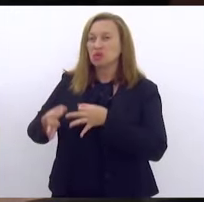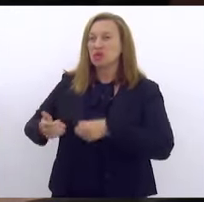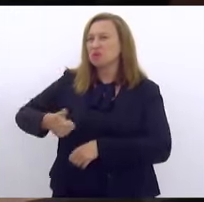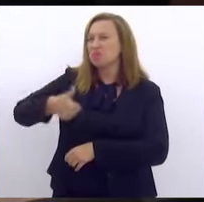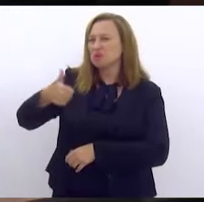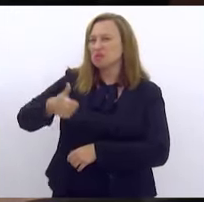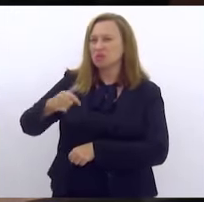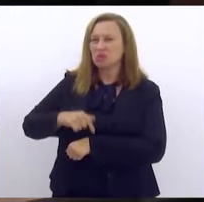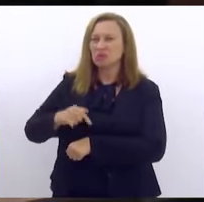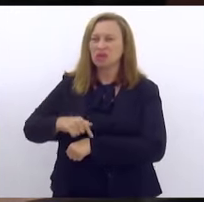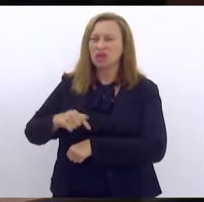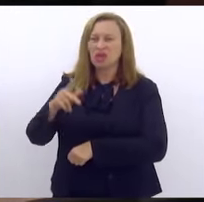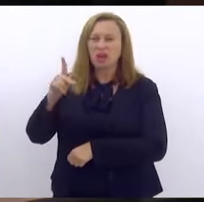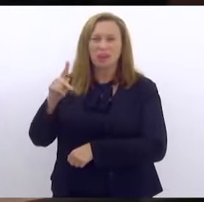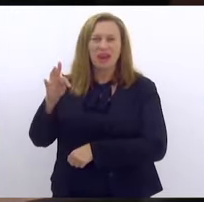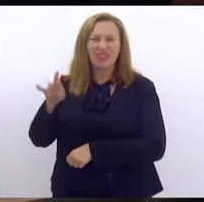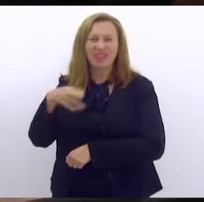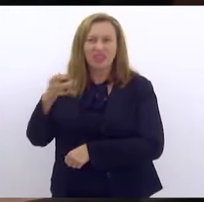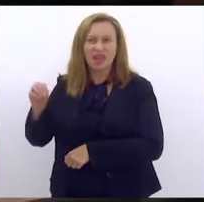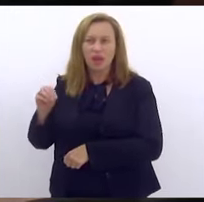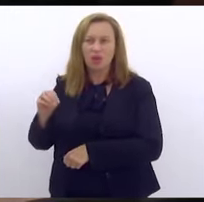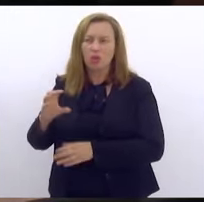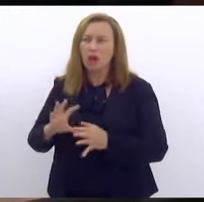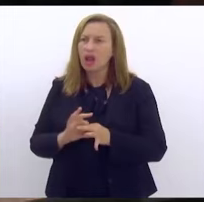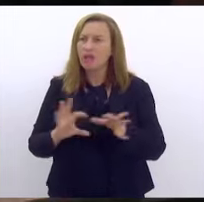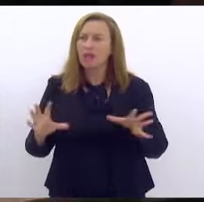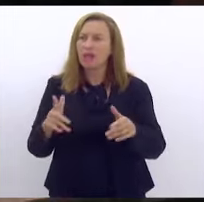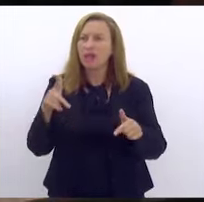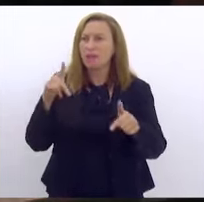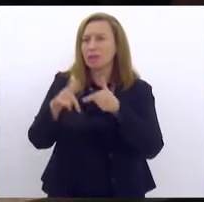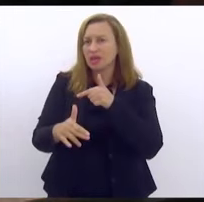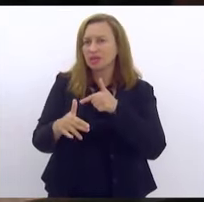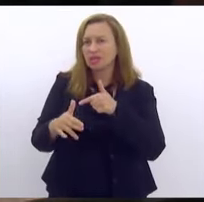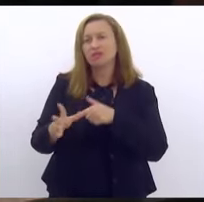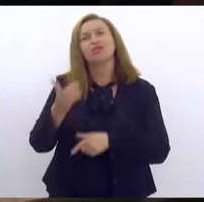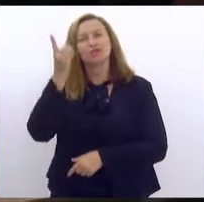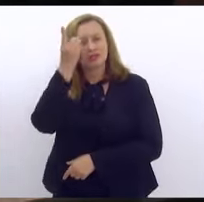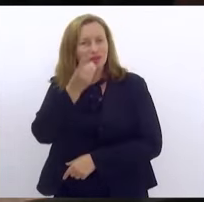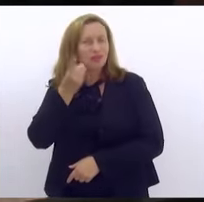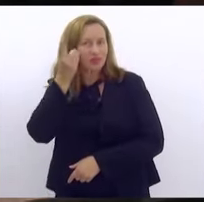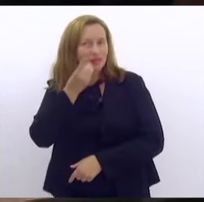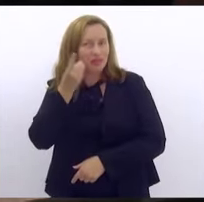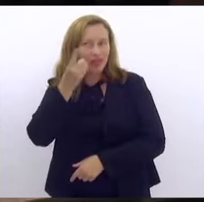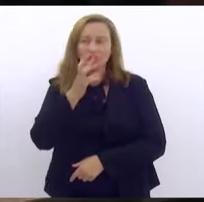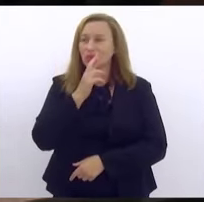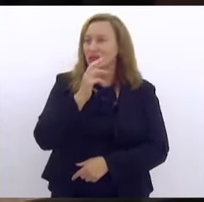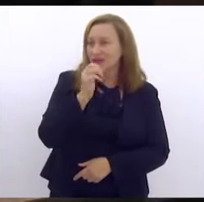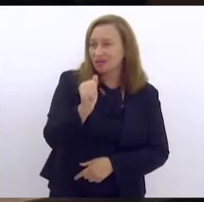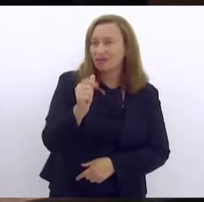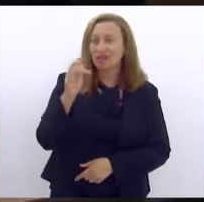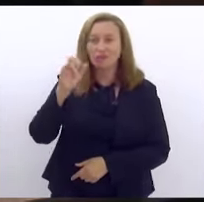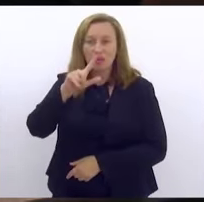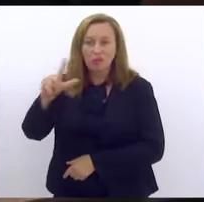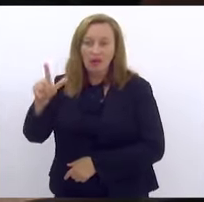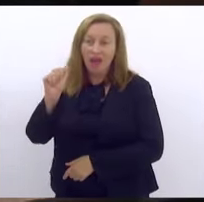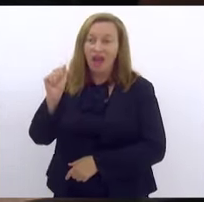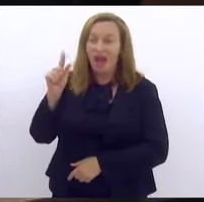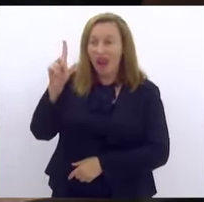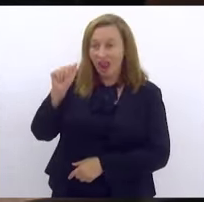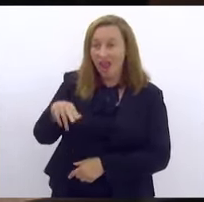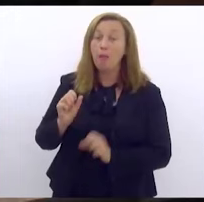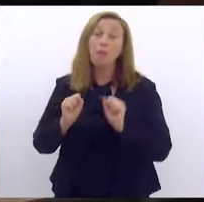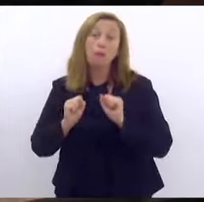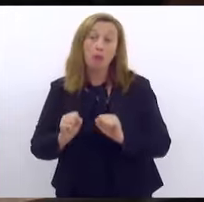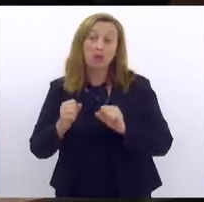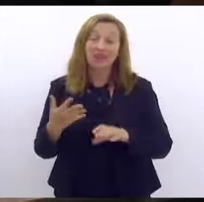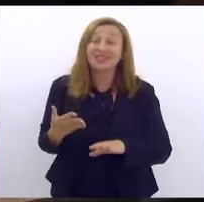de plantão, é que deu uma liminar impedindo que os deputados Rodrigo Amorim, Felipe Poubel e Alan Lopes